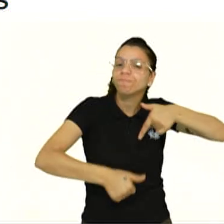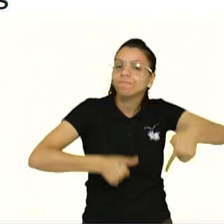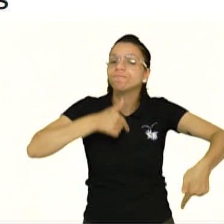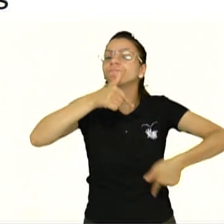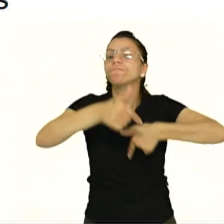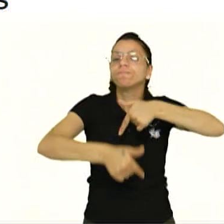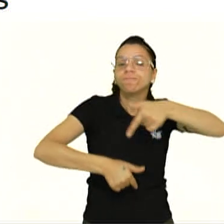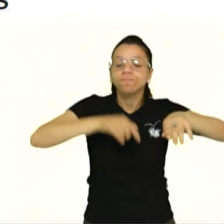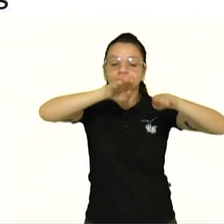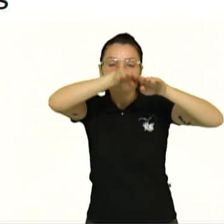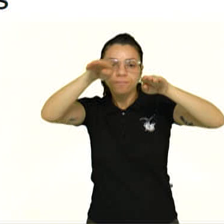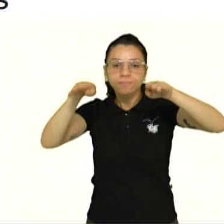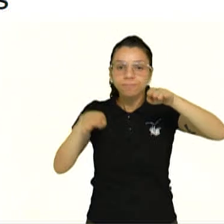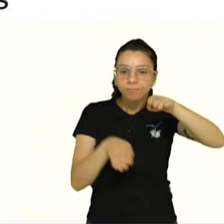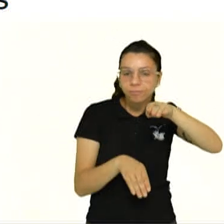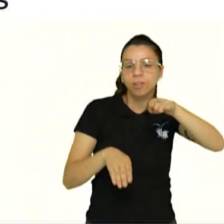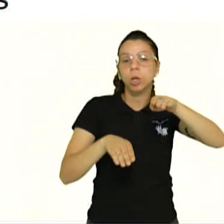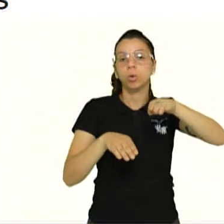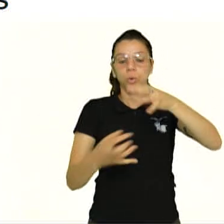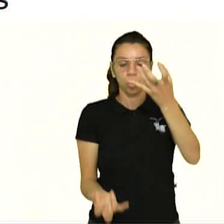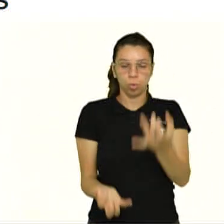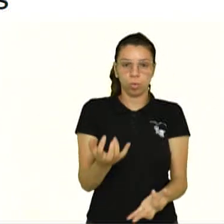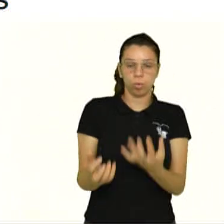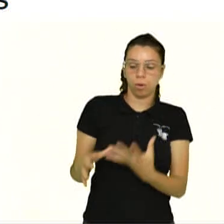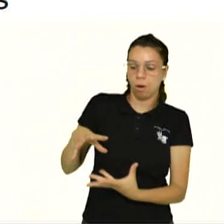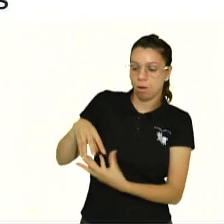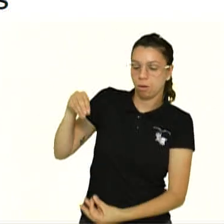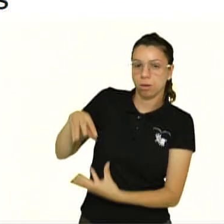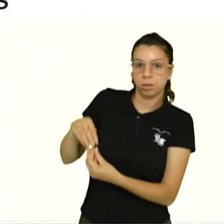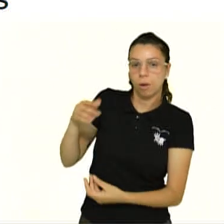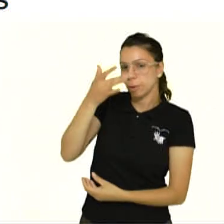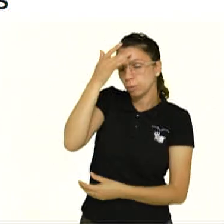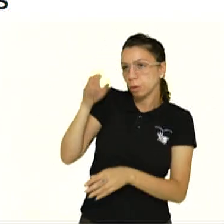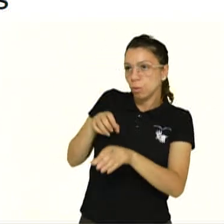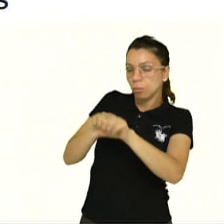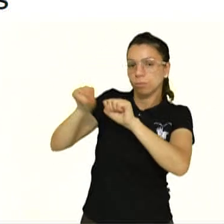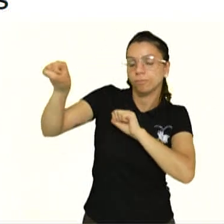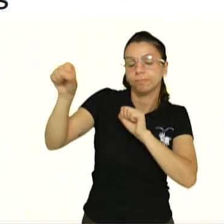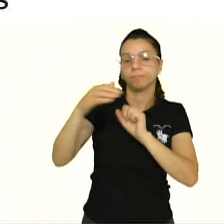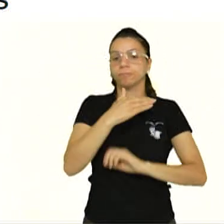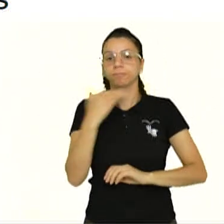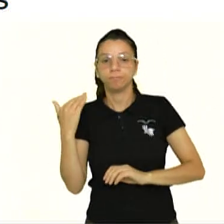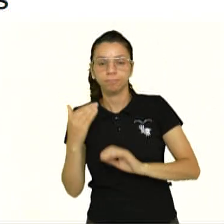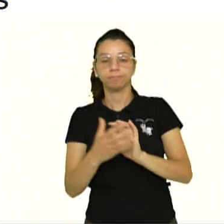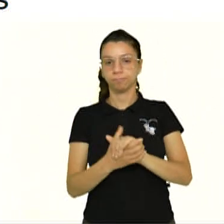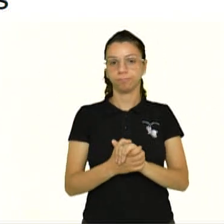de baixarem para o Hades as almas de heróis numerosos e esclarecidos,